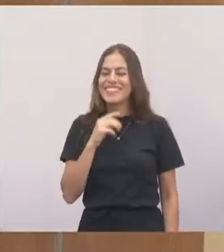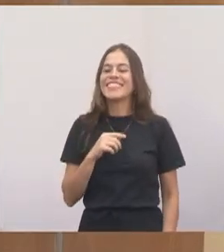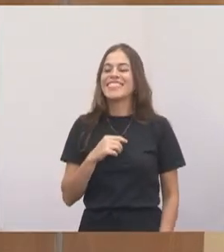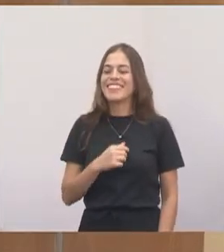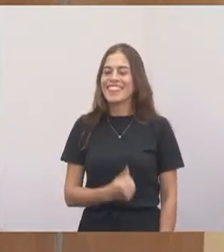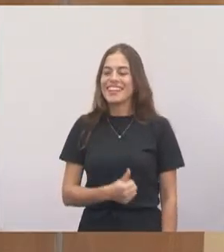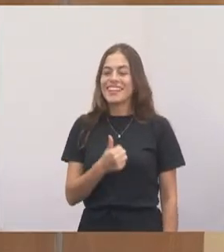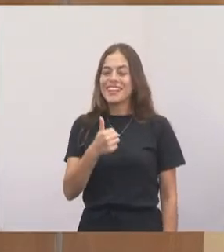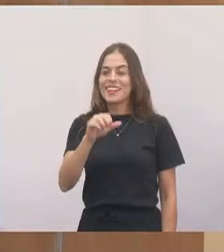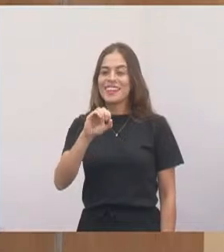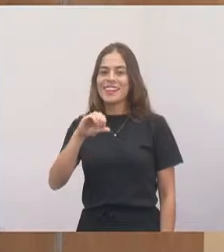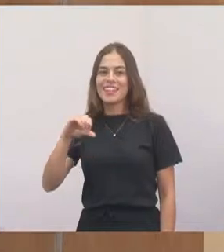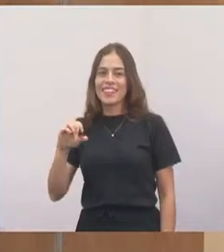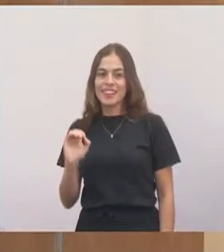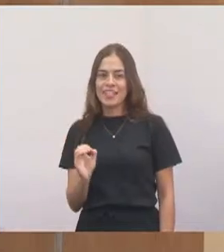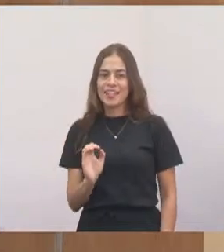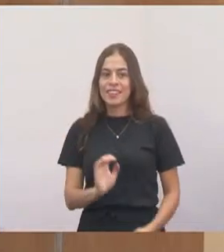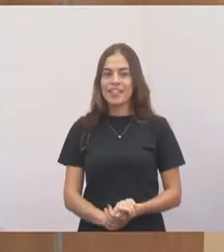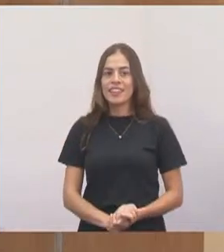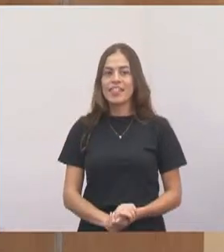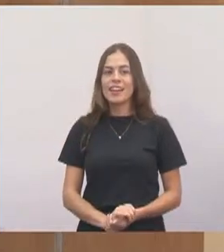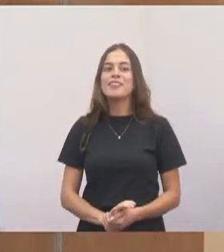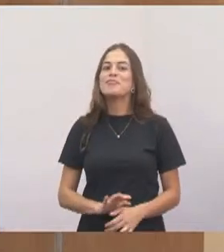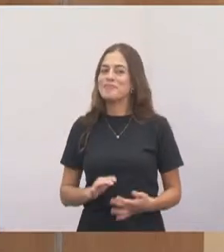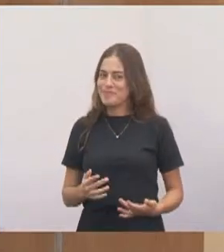31/3/90, existem razões